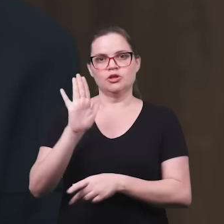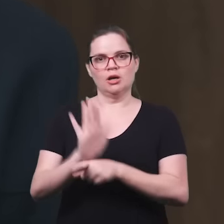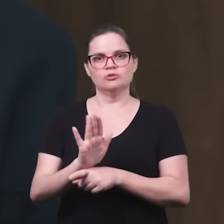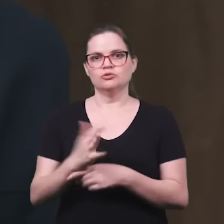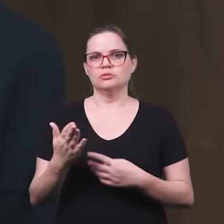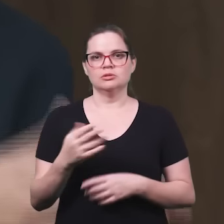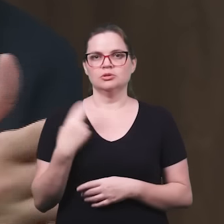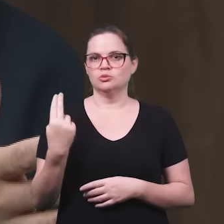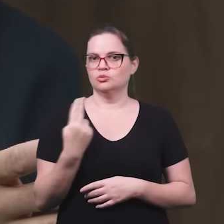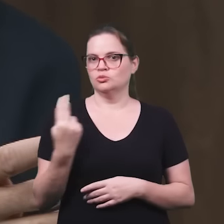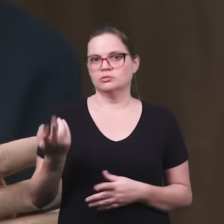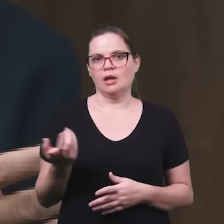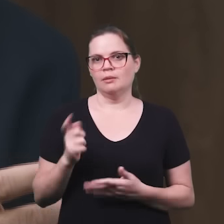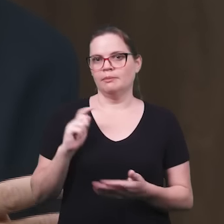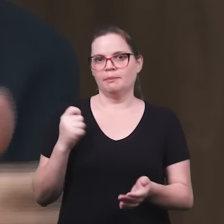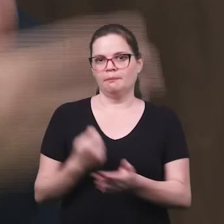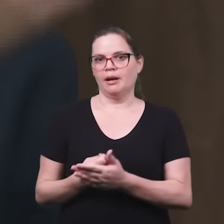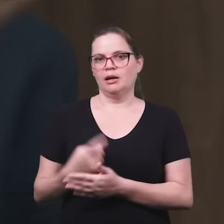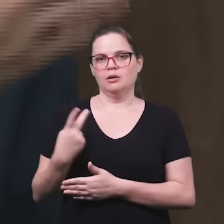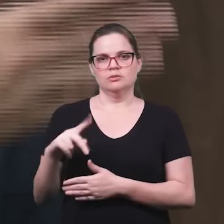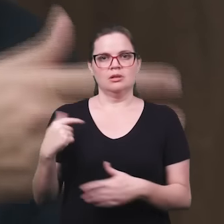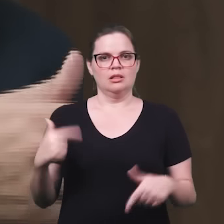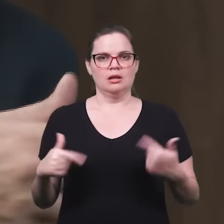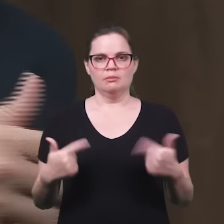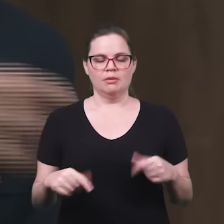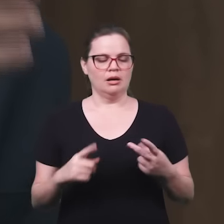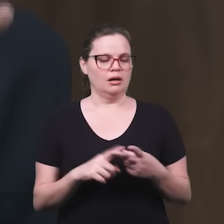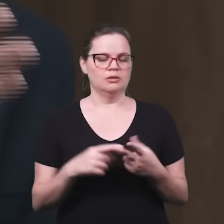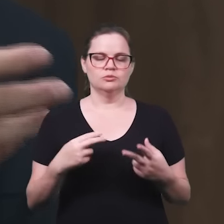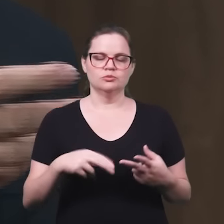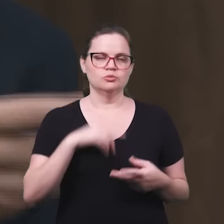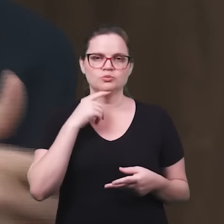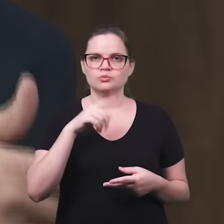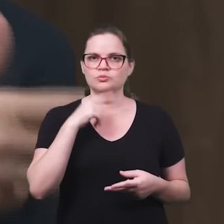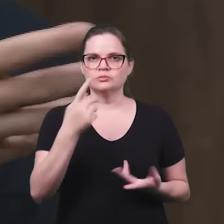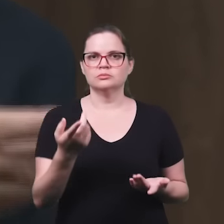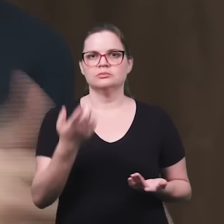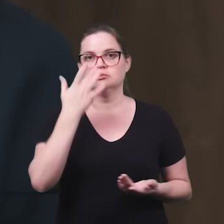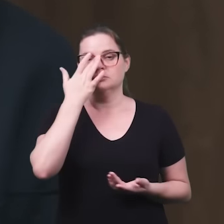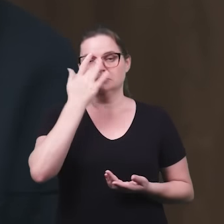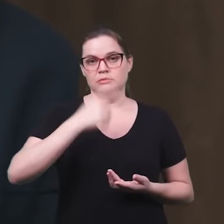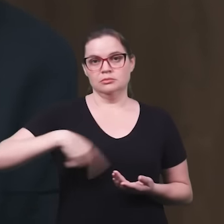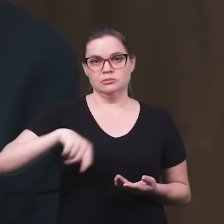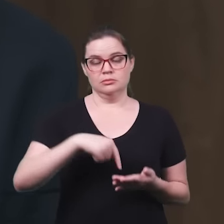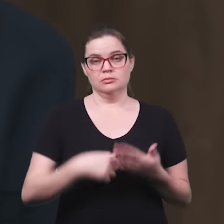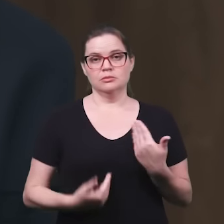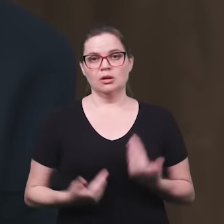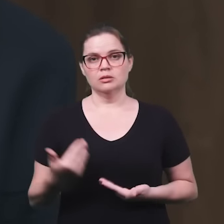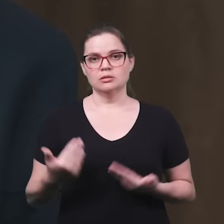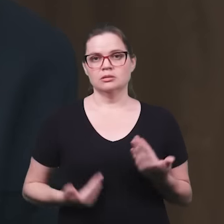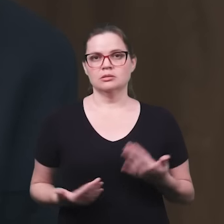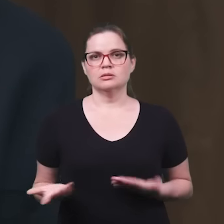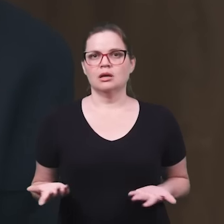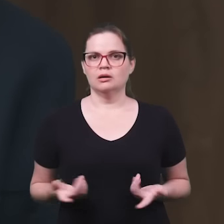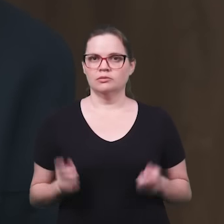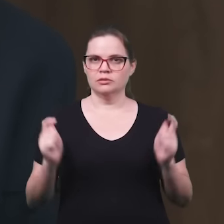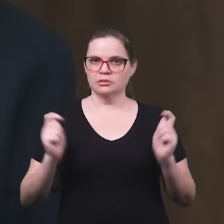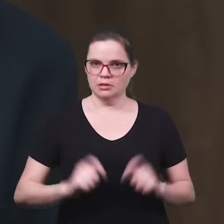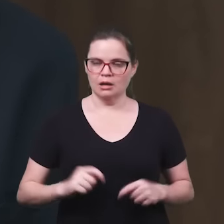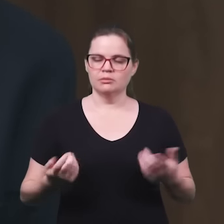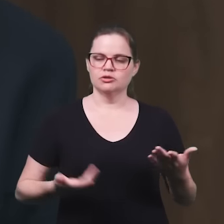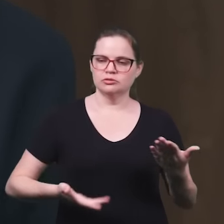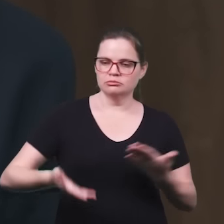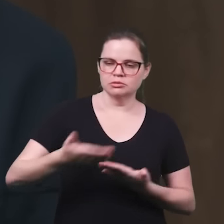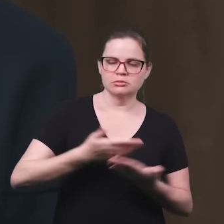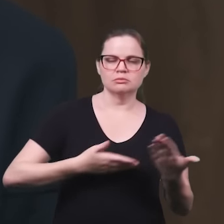ajuda que às vezes não tem condição de pagar o seu serviço. E nós, como cristãos, vamos poder ali servir